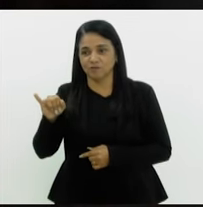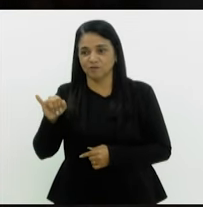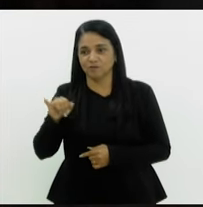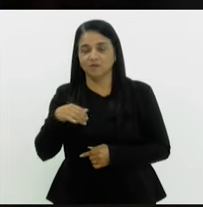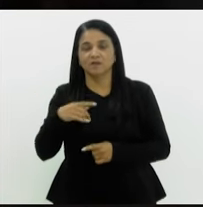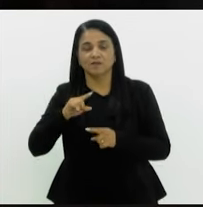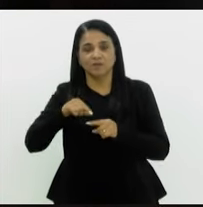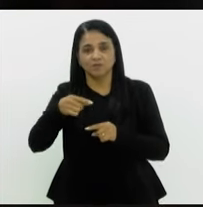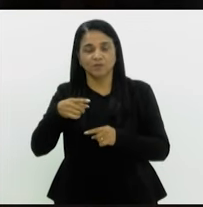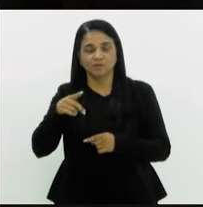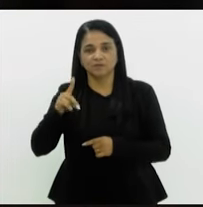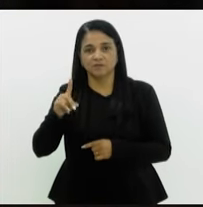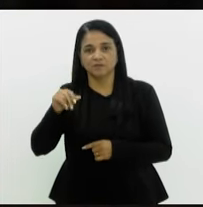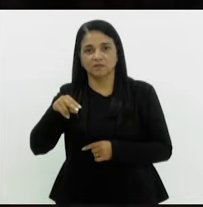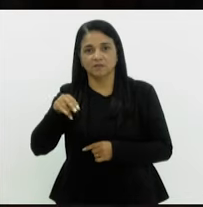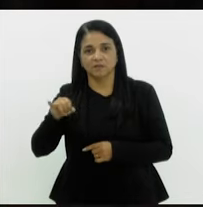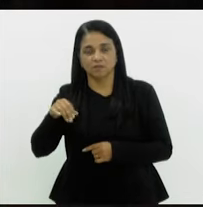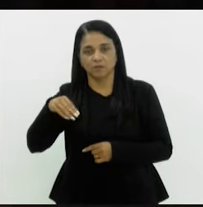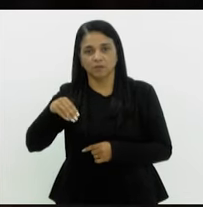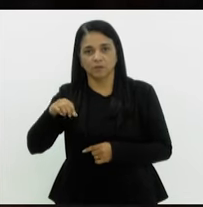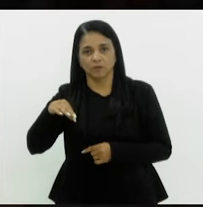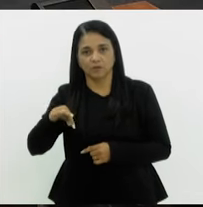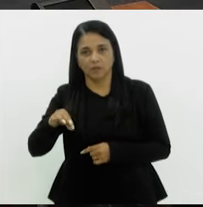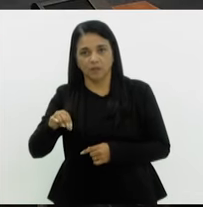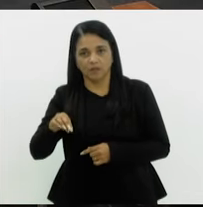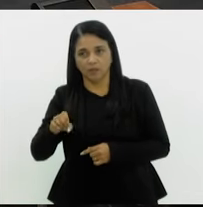E depois o deputado Yuri.